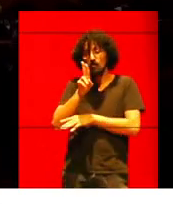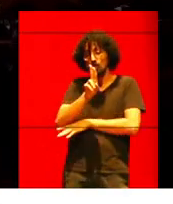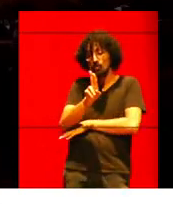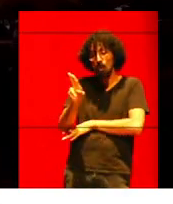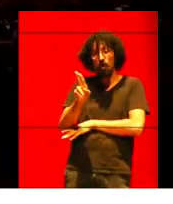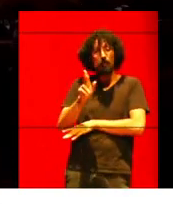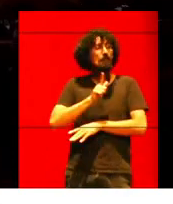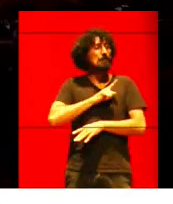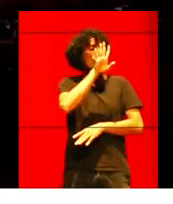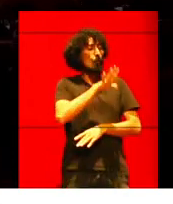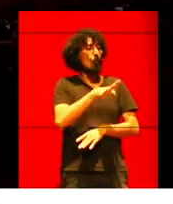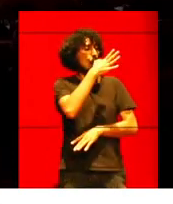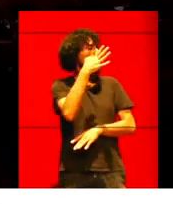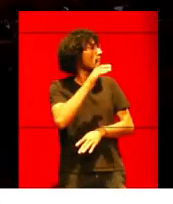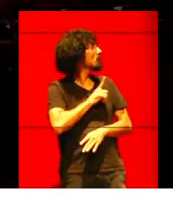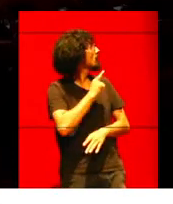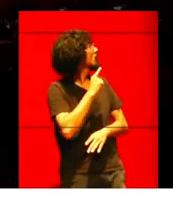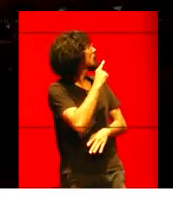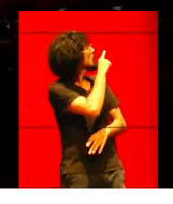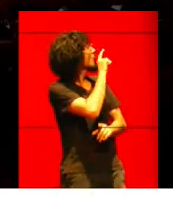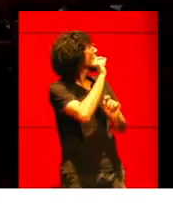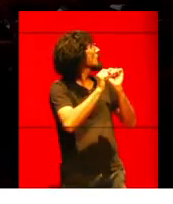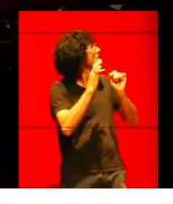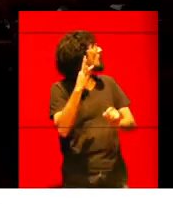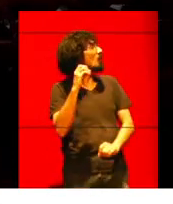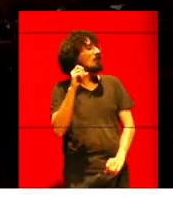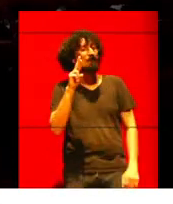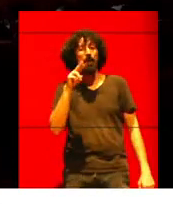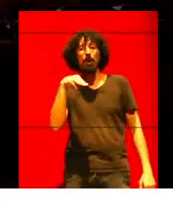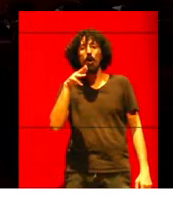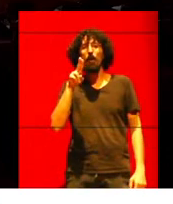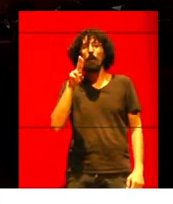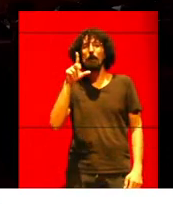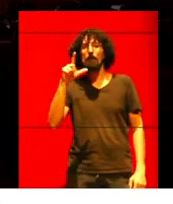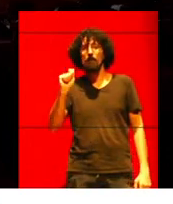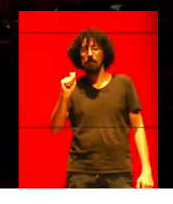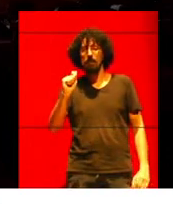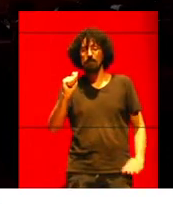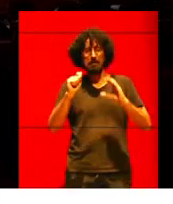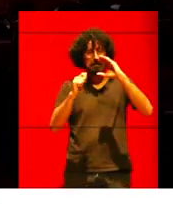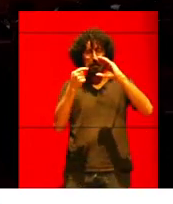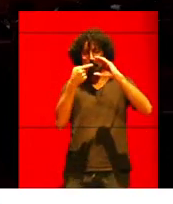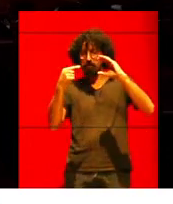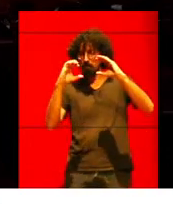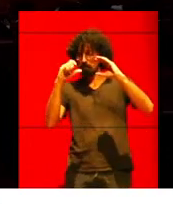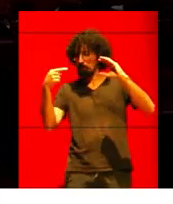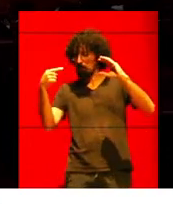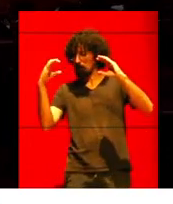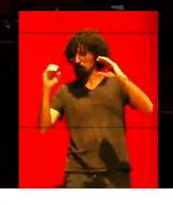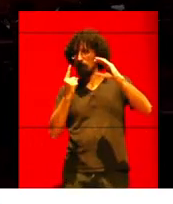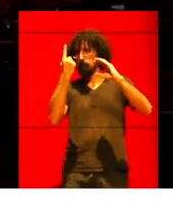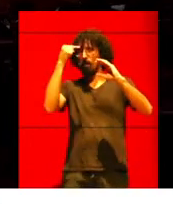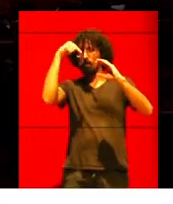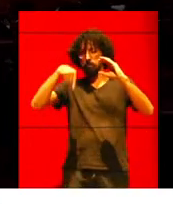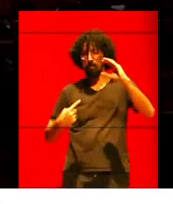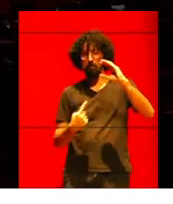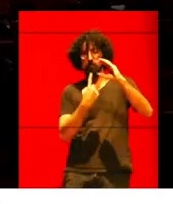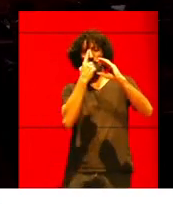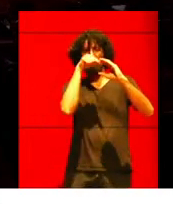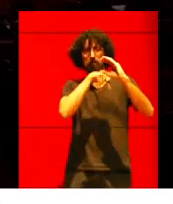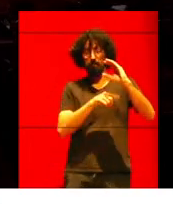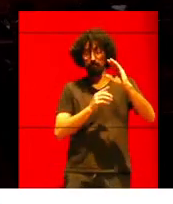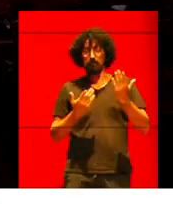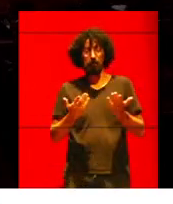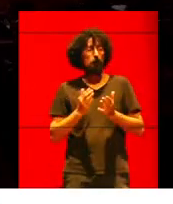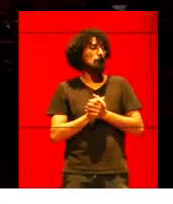no quadro apresentou as fórmulas, ó. Eu coloquei aqui todos os compostos abertos, mas ainda assim é mais difícil explicar só